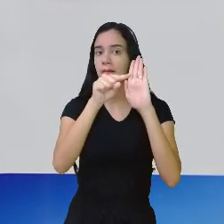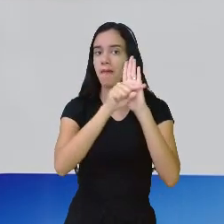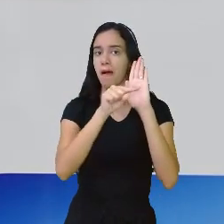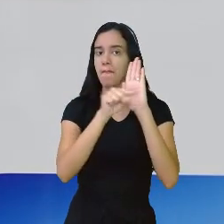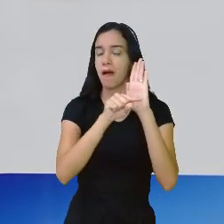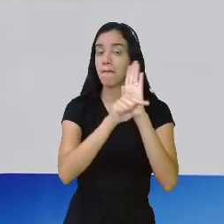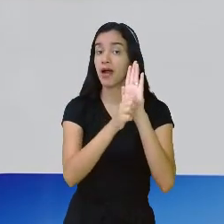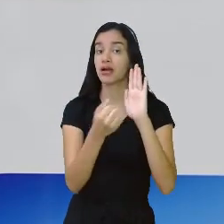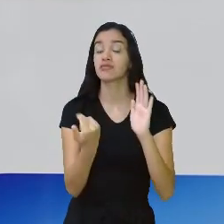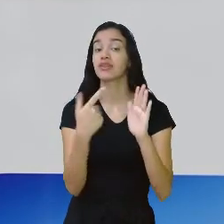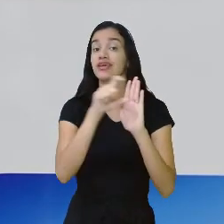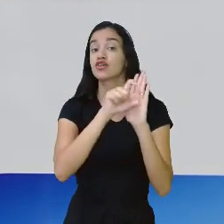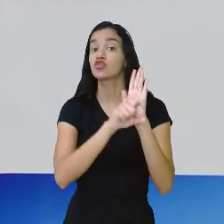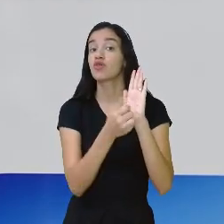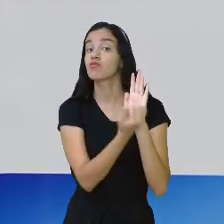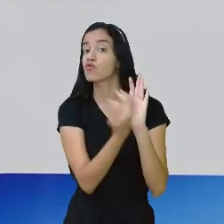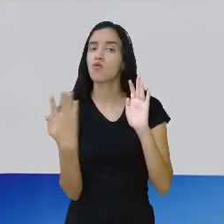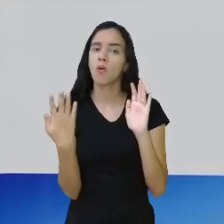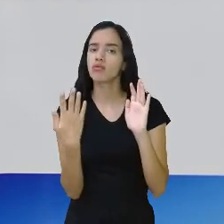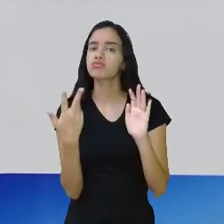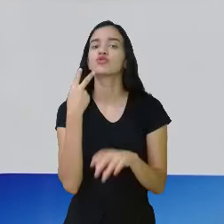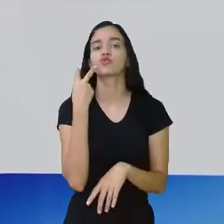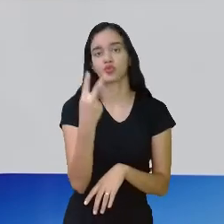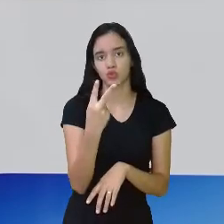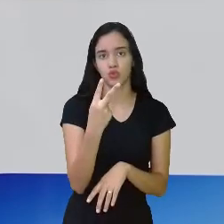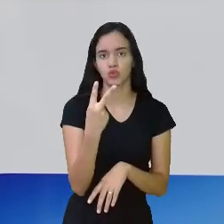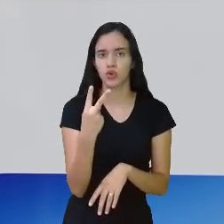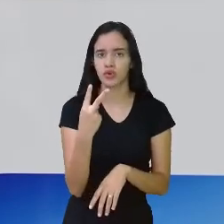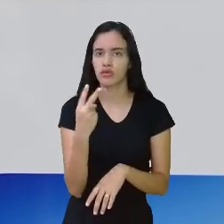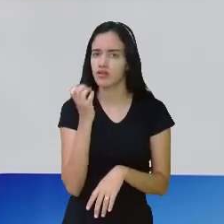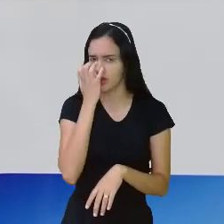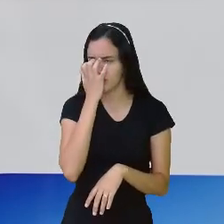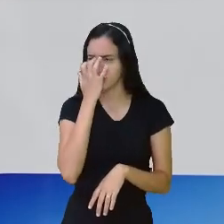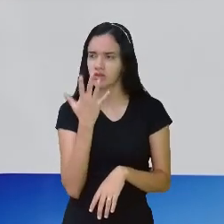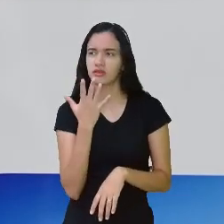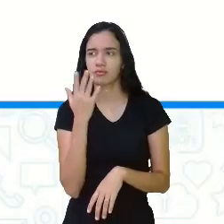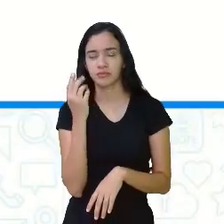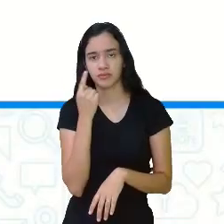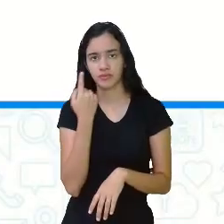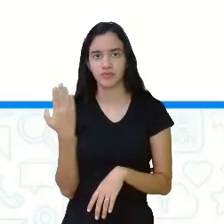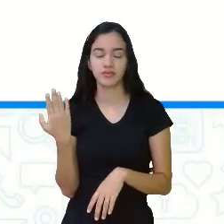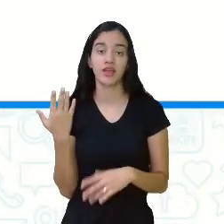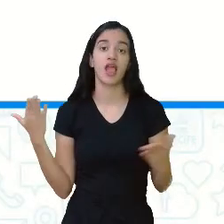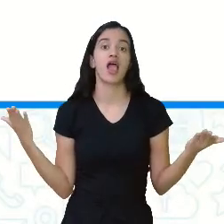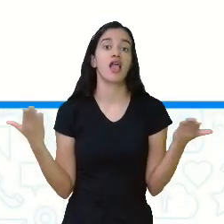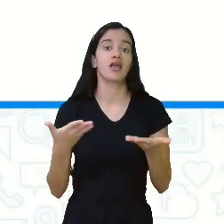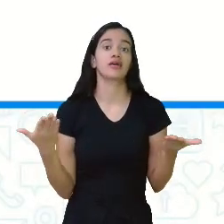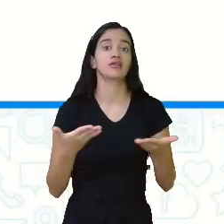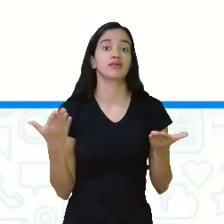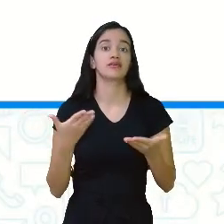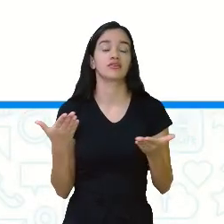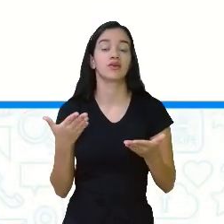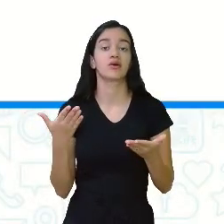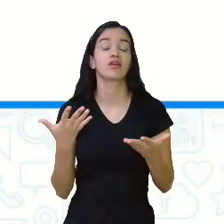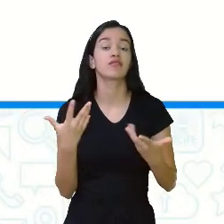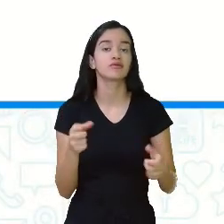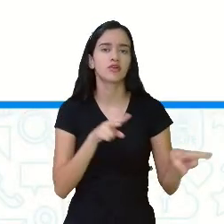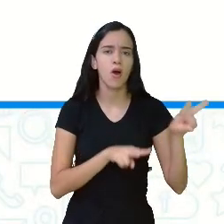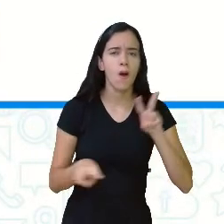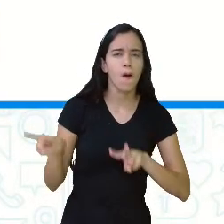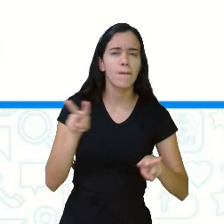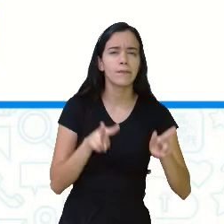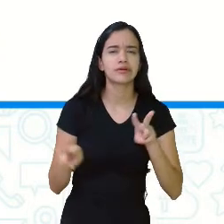E quantas estrofes? 2 estrofes. Ficou bem facilzinho esse aí. Agora, vamos observar